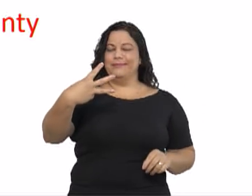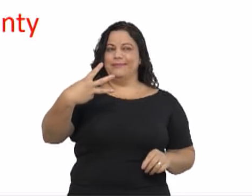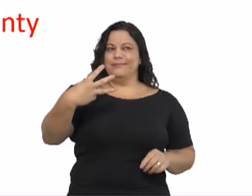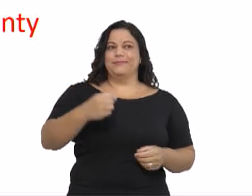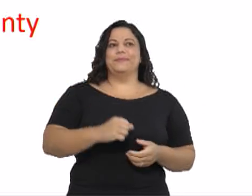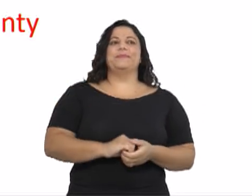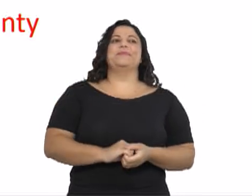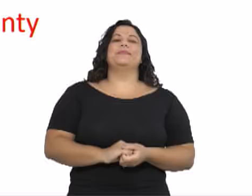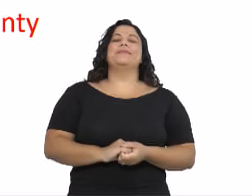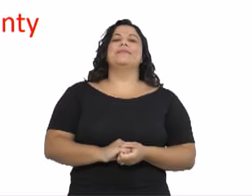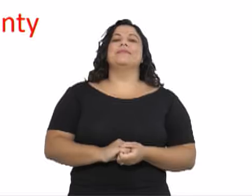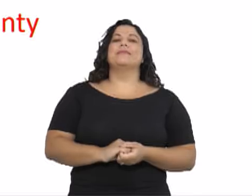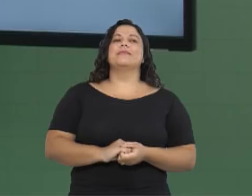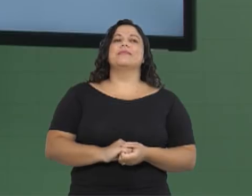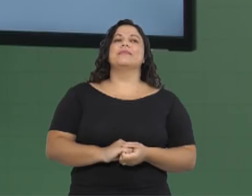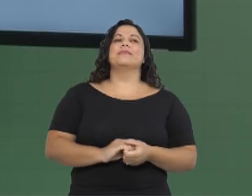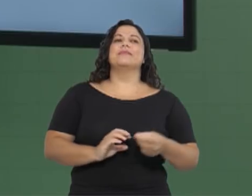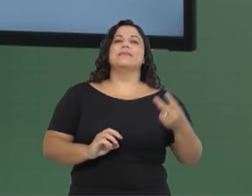18.